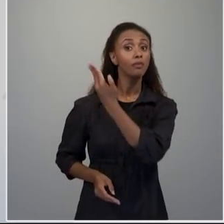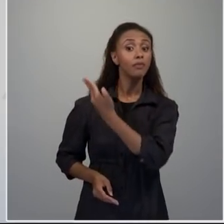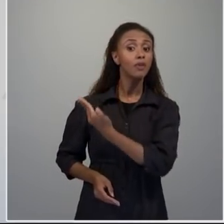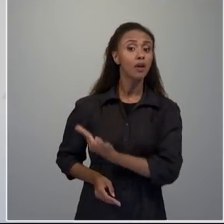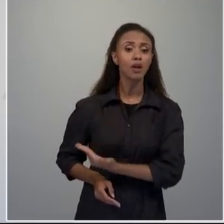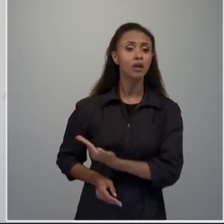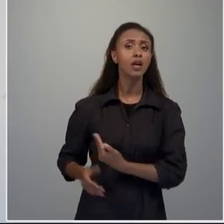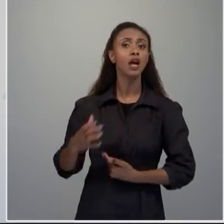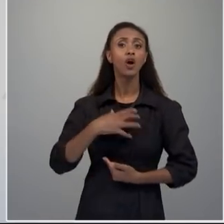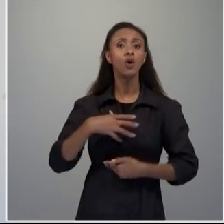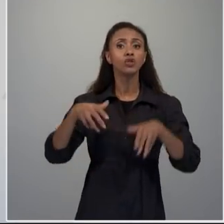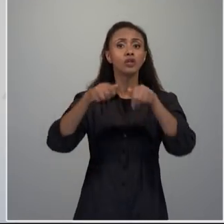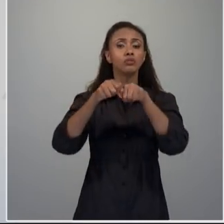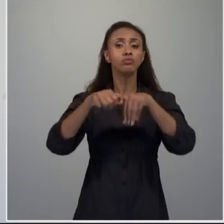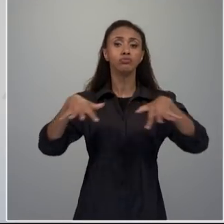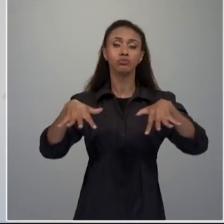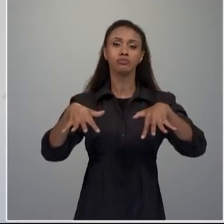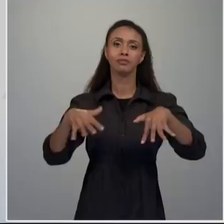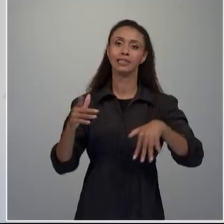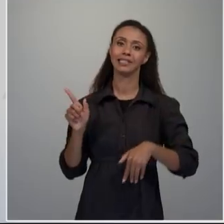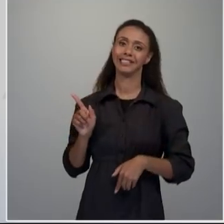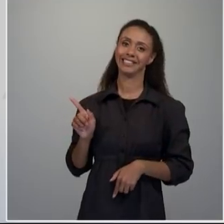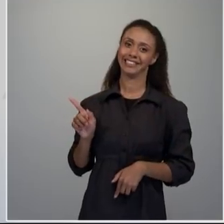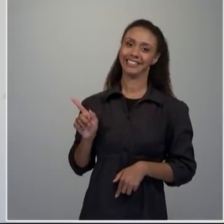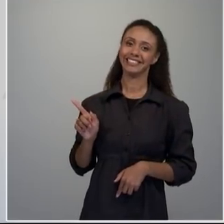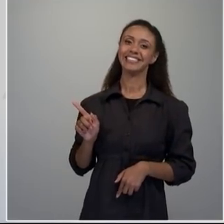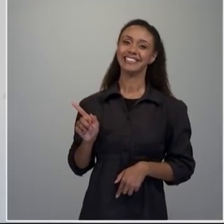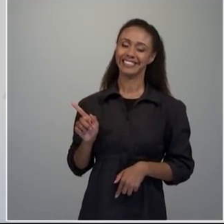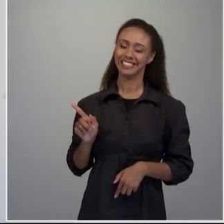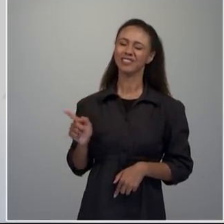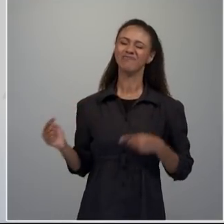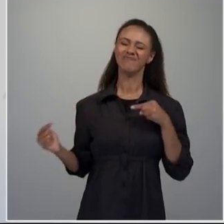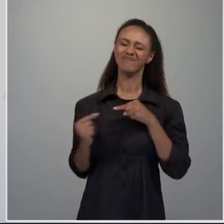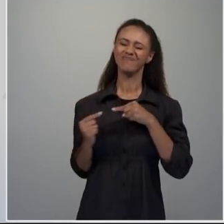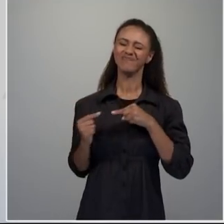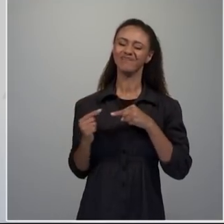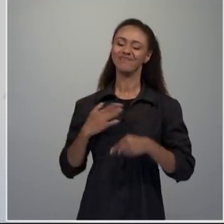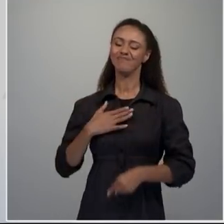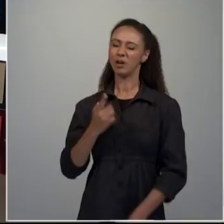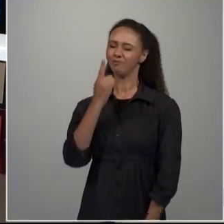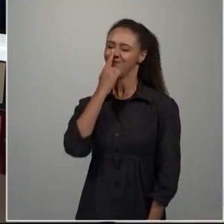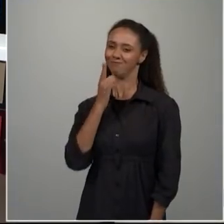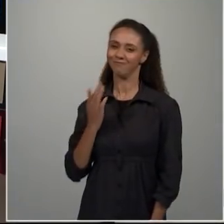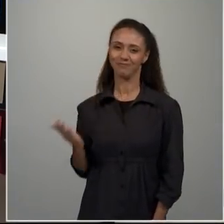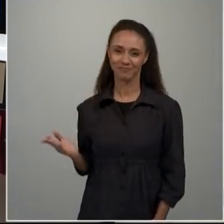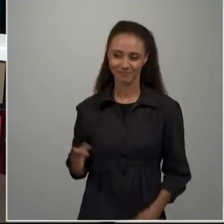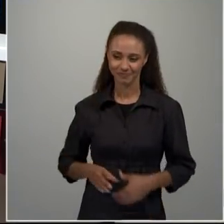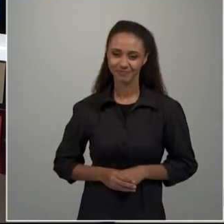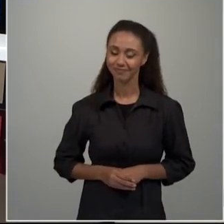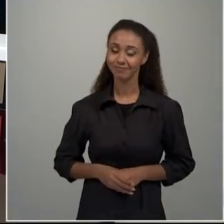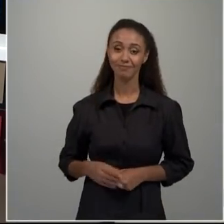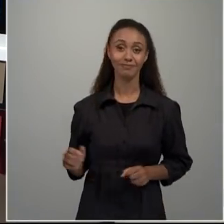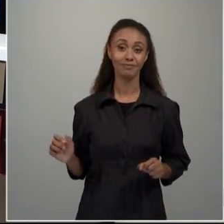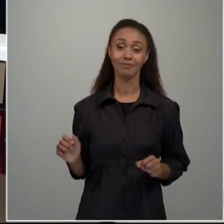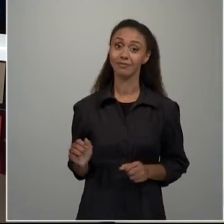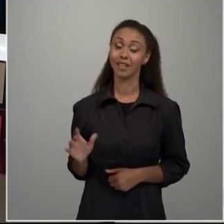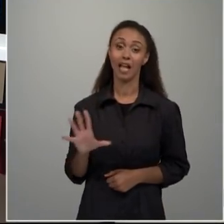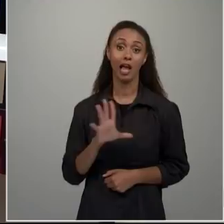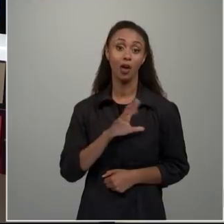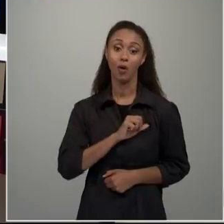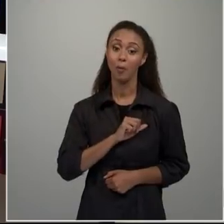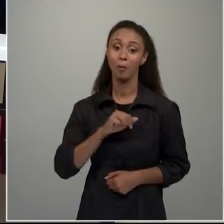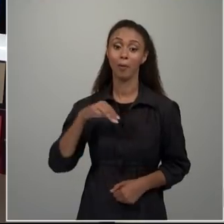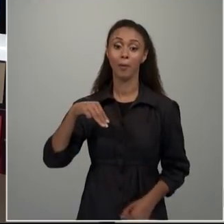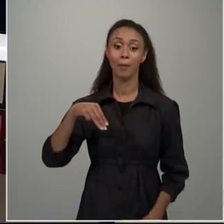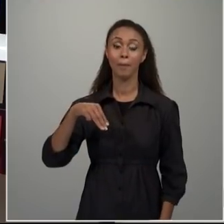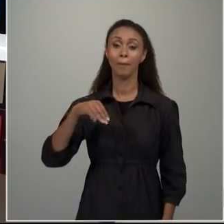é o artigo eu sou destro tá eu adoro isso eu adoro mais méta então eu faço e